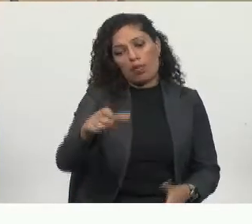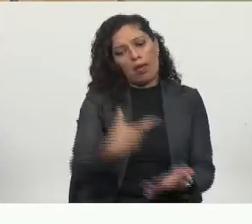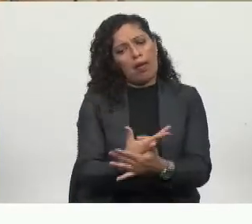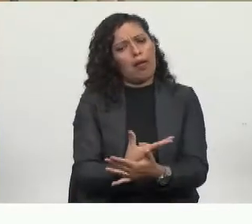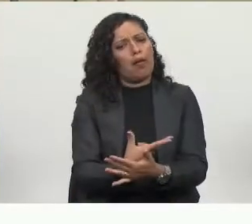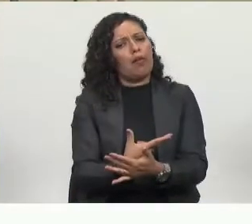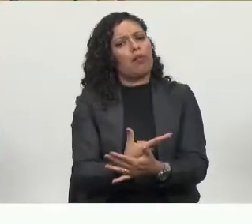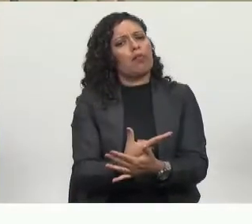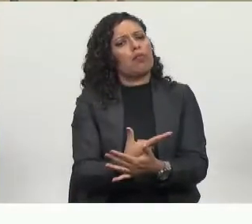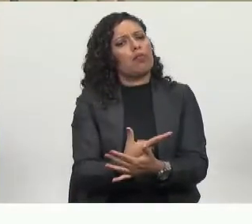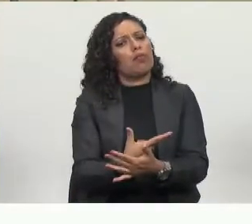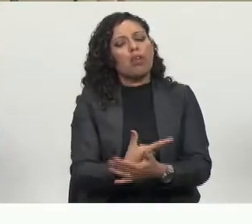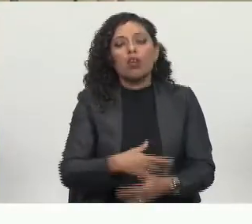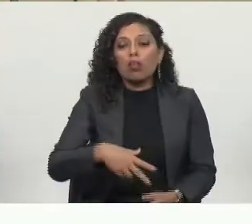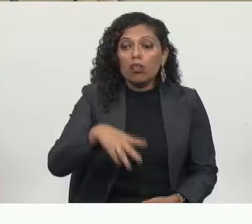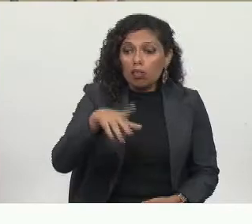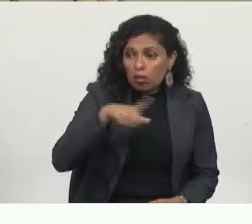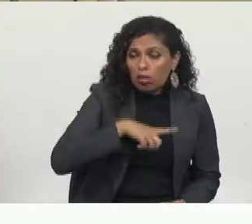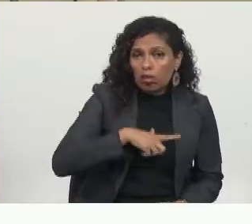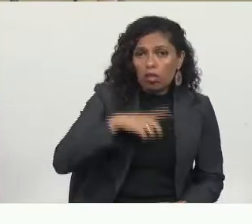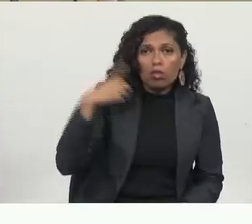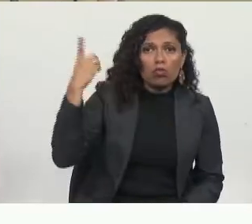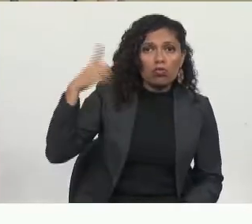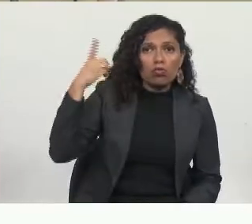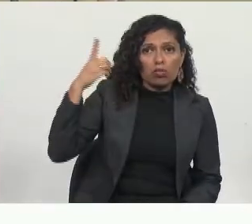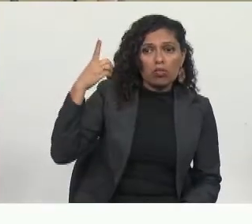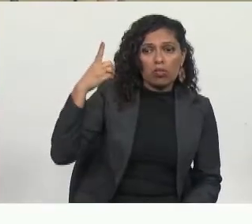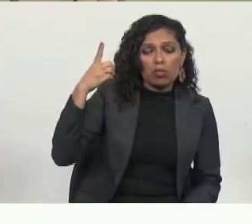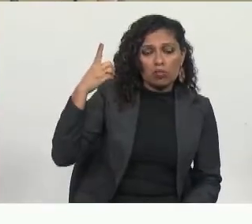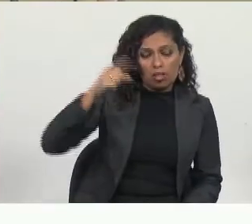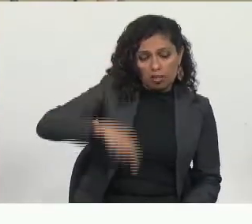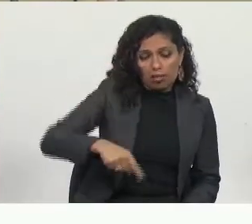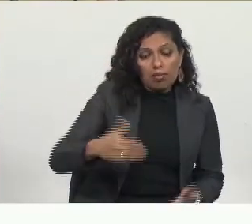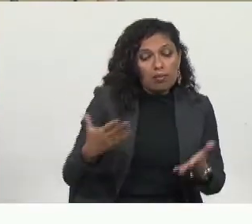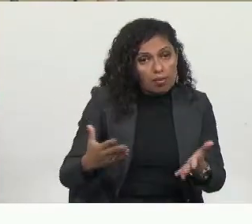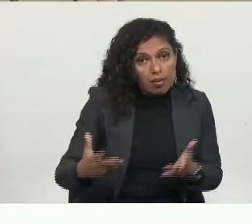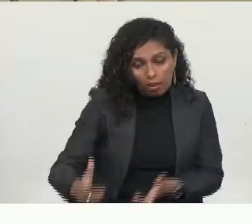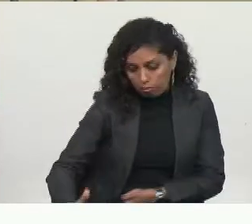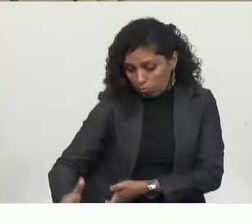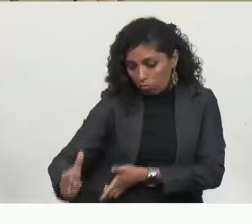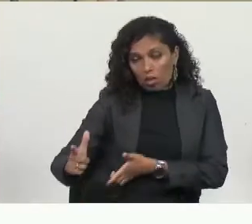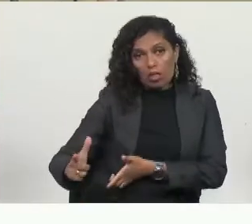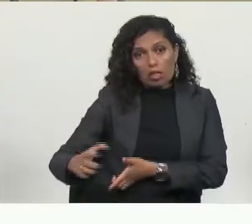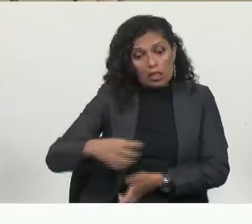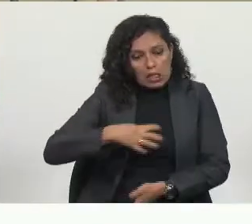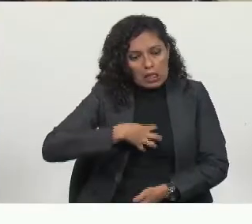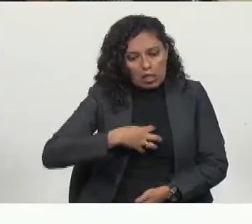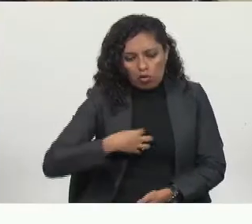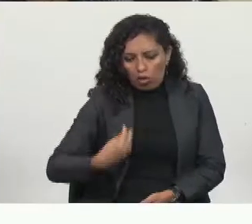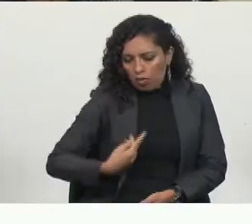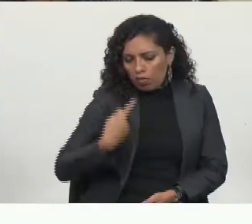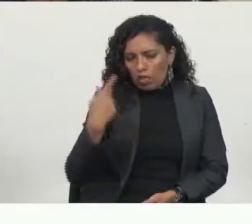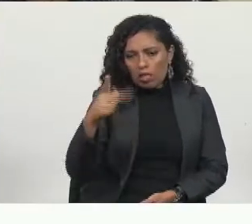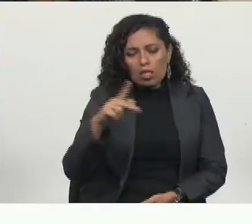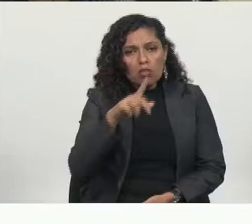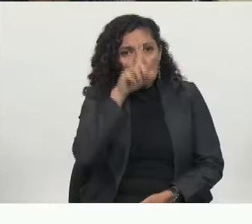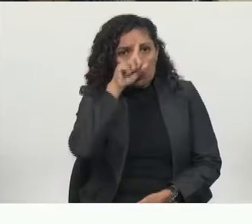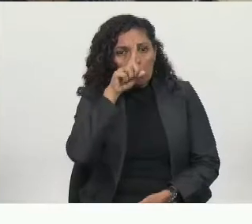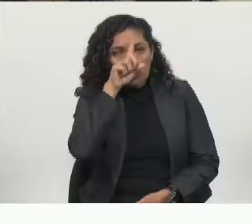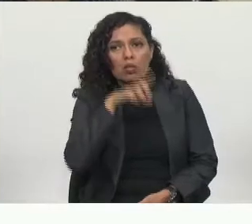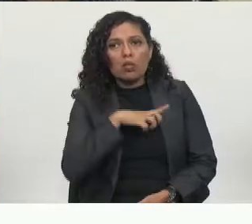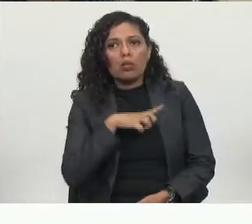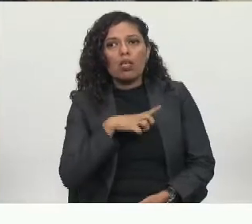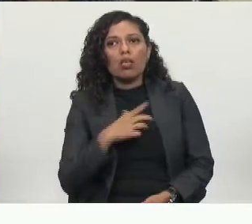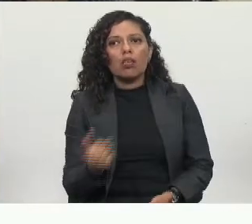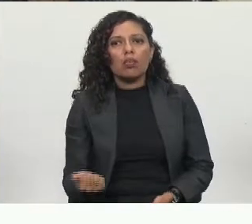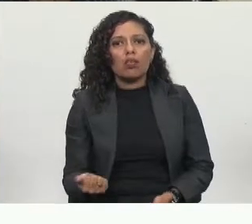tem deputados aqui que querem andar armados, porque se sentem ameaçados. Querem ter o direito de defender suas vidas e a vida dos